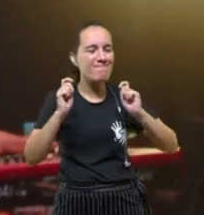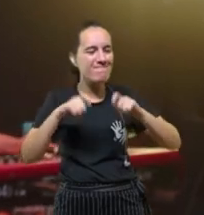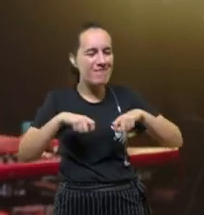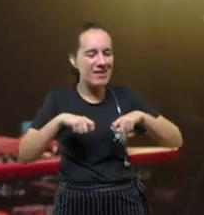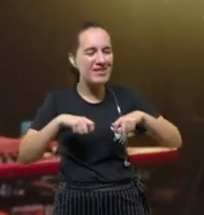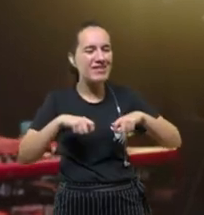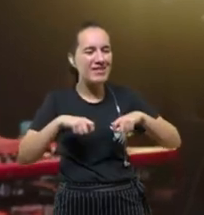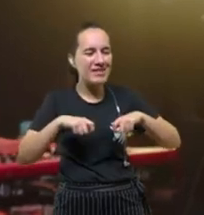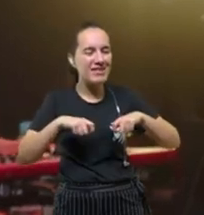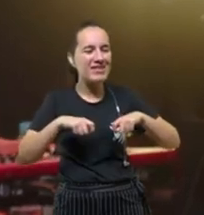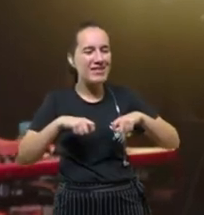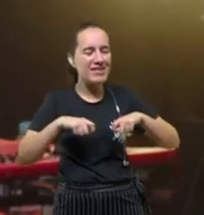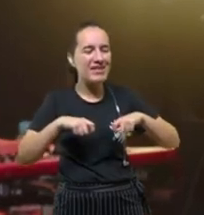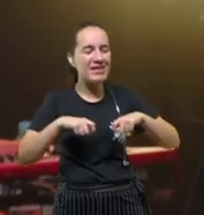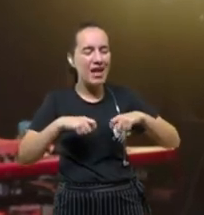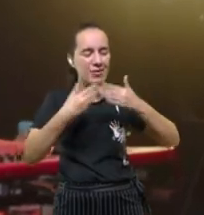de